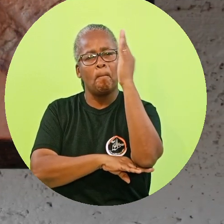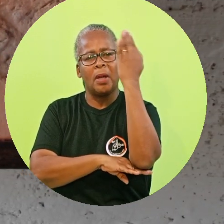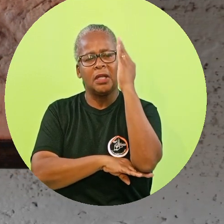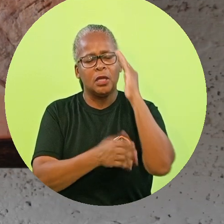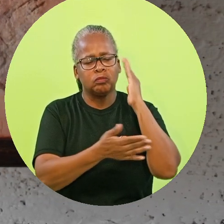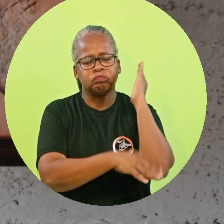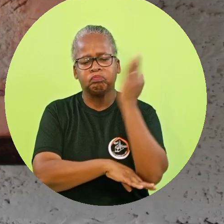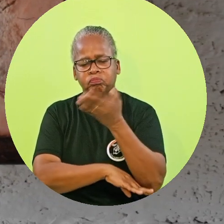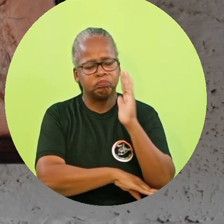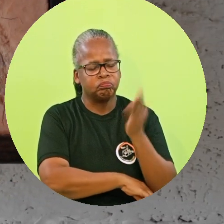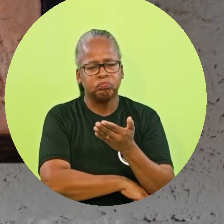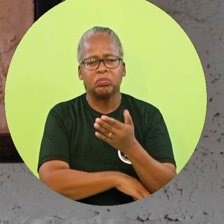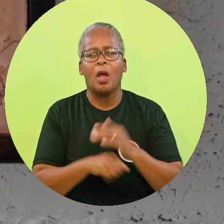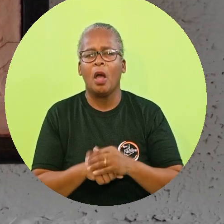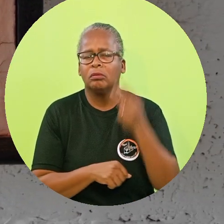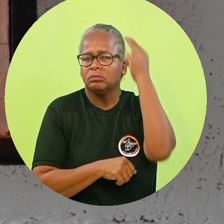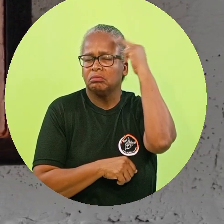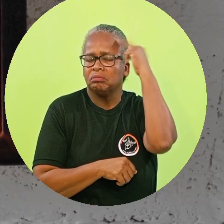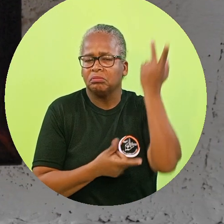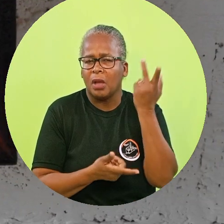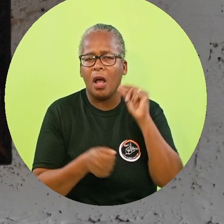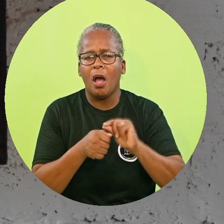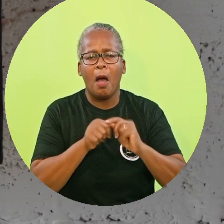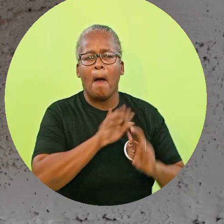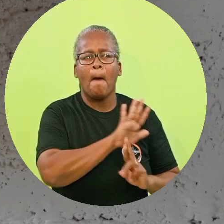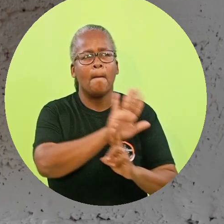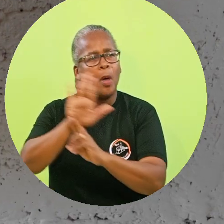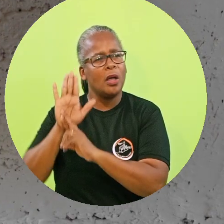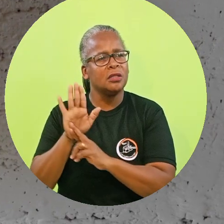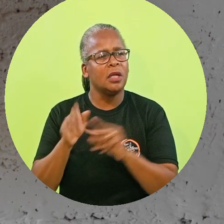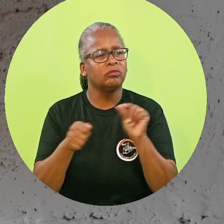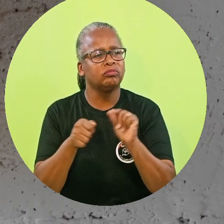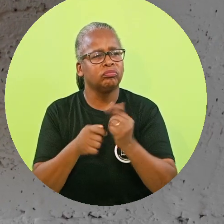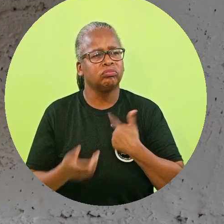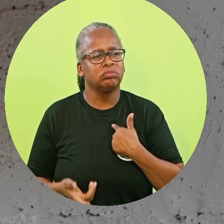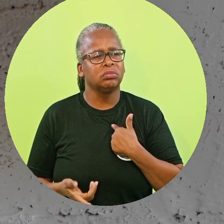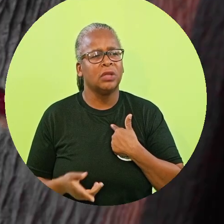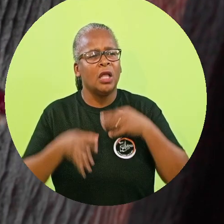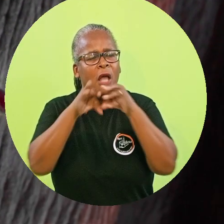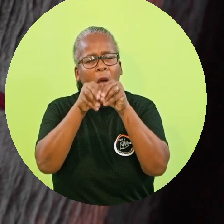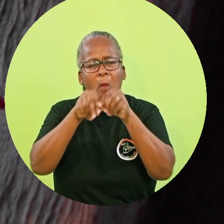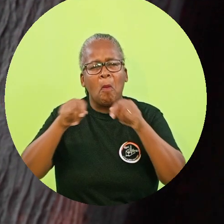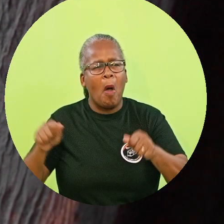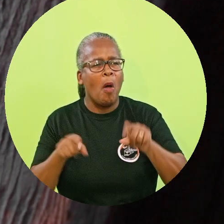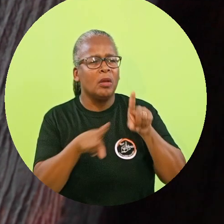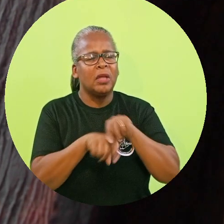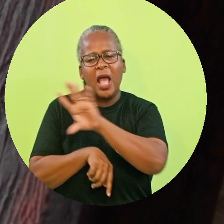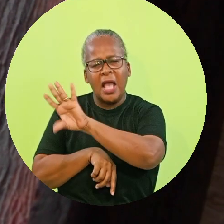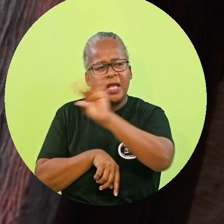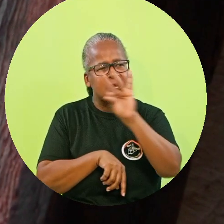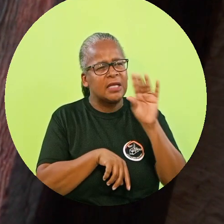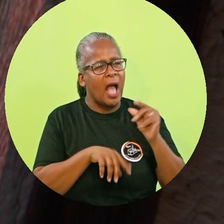guardam memórias, os painéis apresentam superfícies estratificadas. Na materialidade áspera de cada